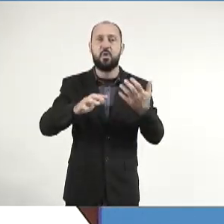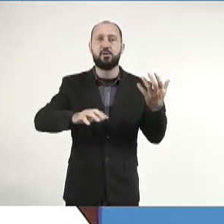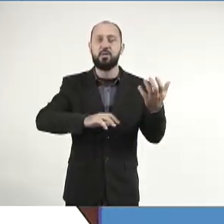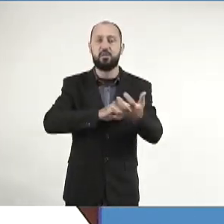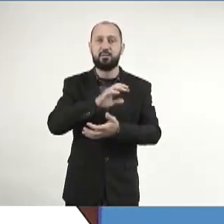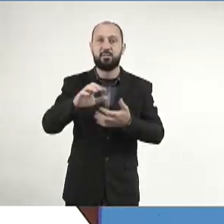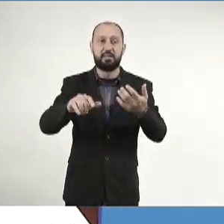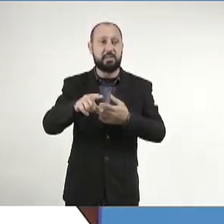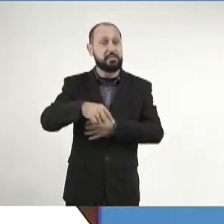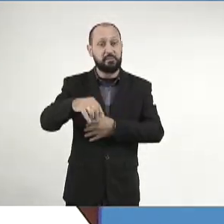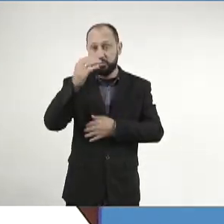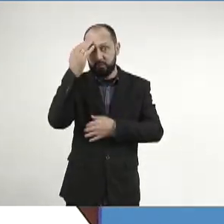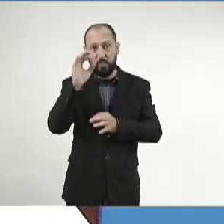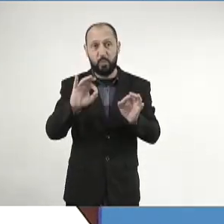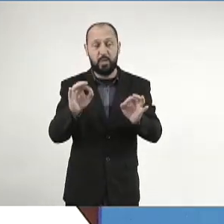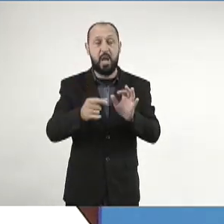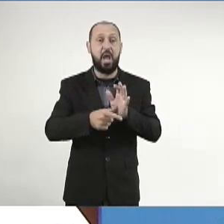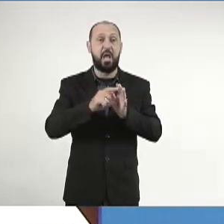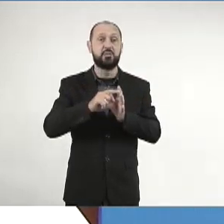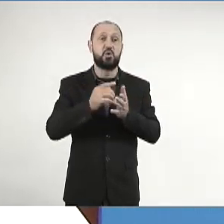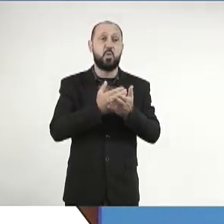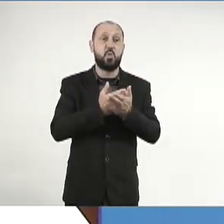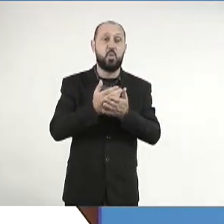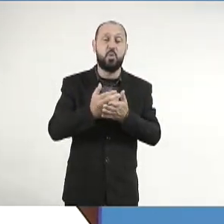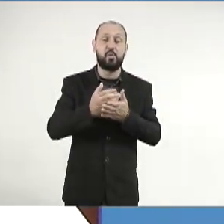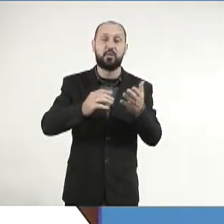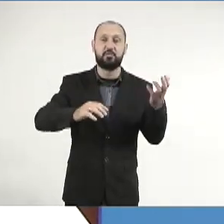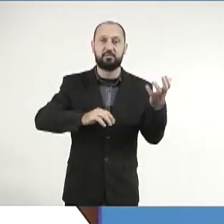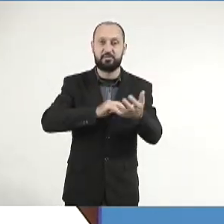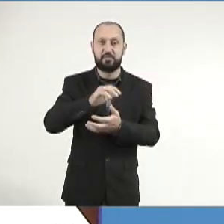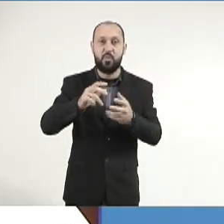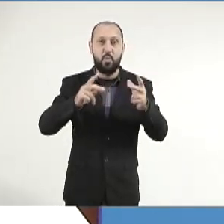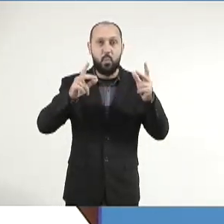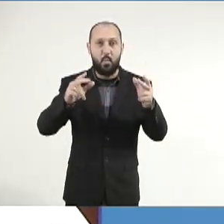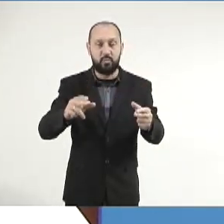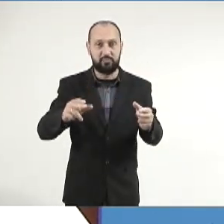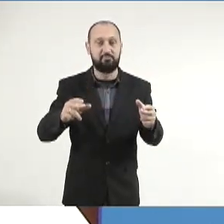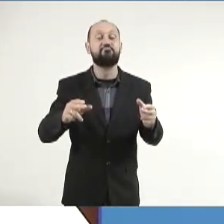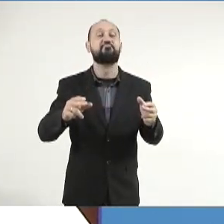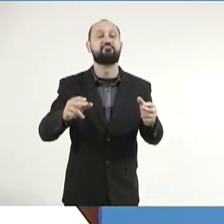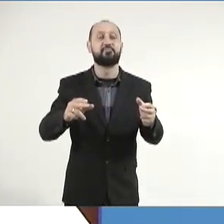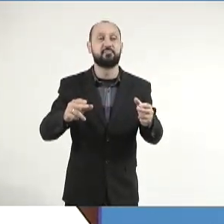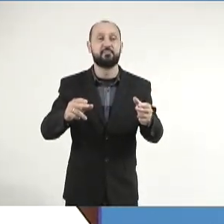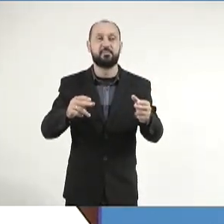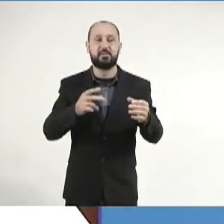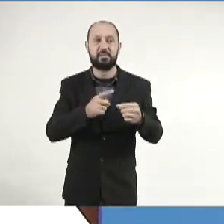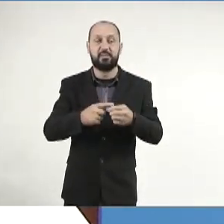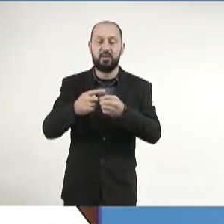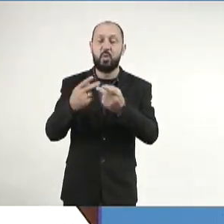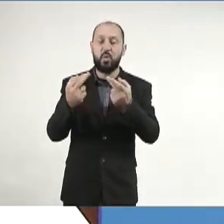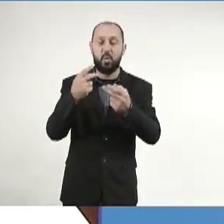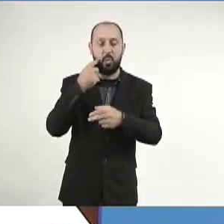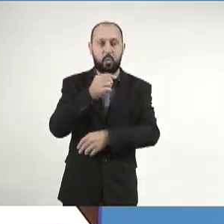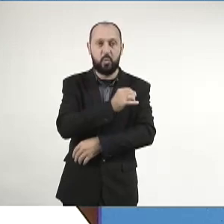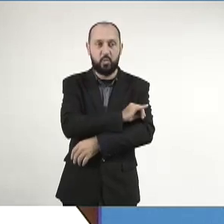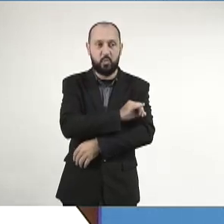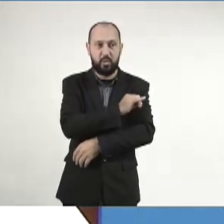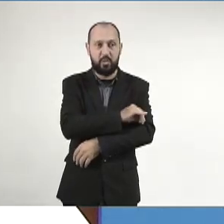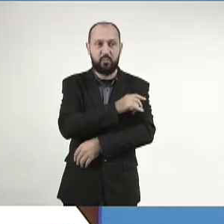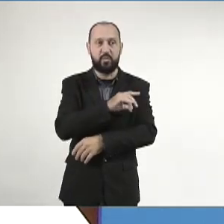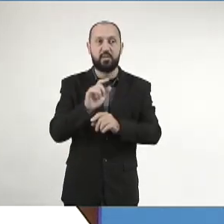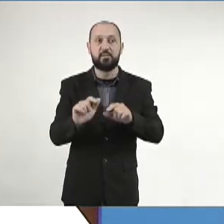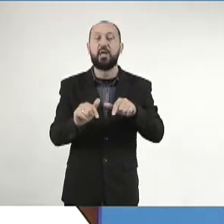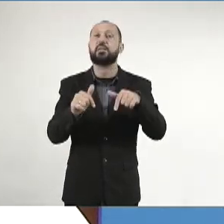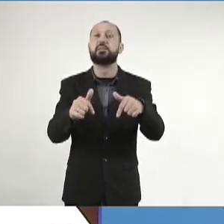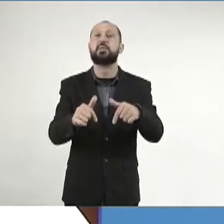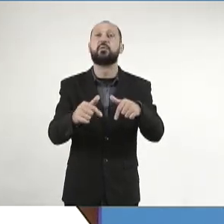que ninguém mais entende. Então, antes que vire aqui uma confusão semelhante a grandes centros como o Rio de Janeiro, essa